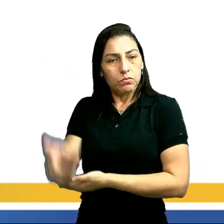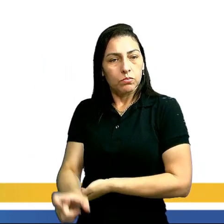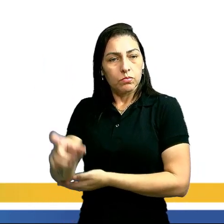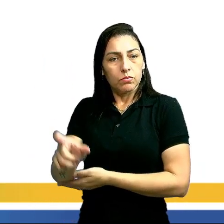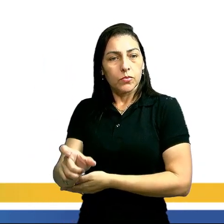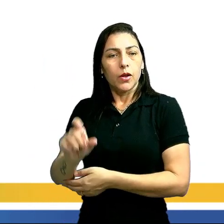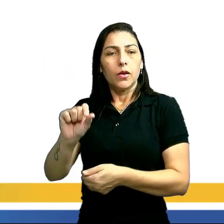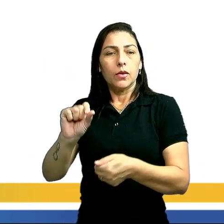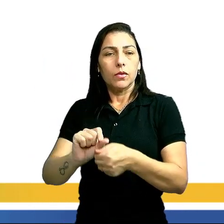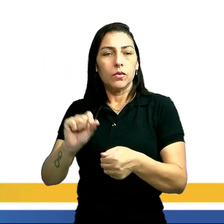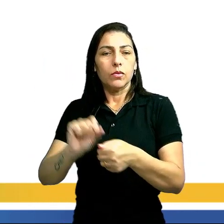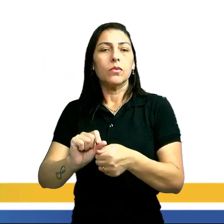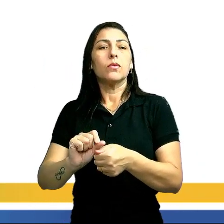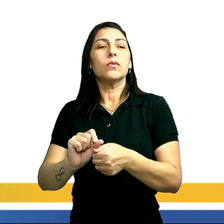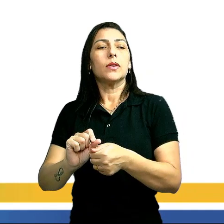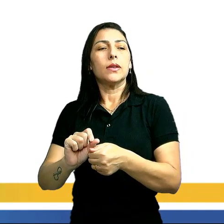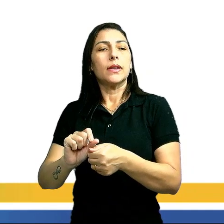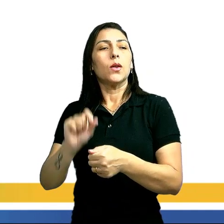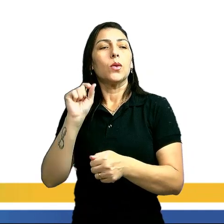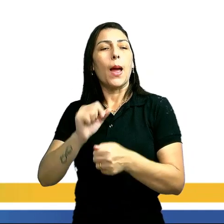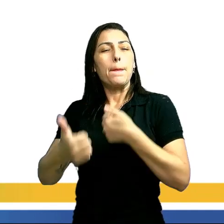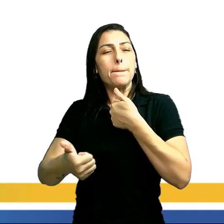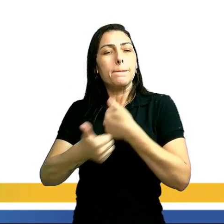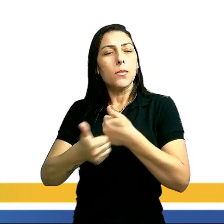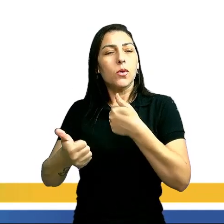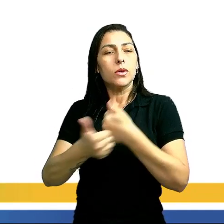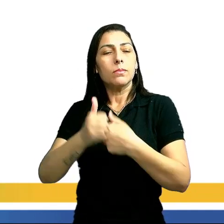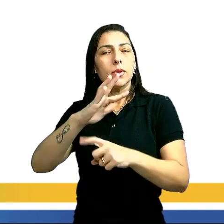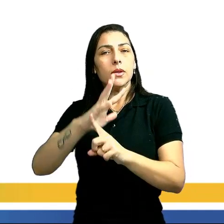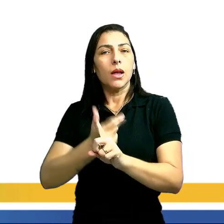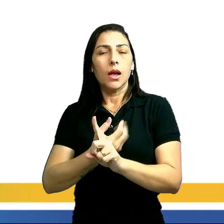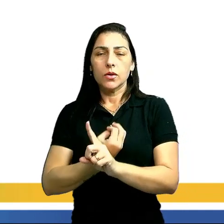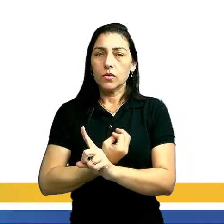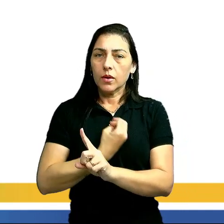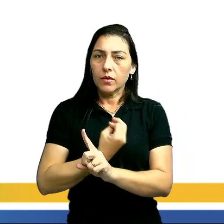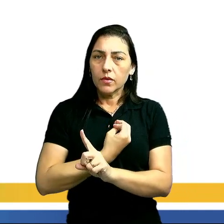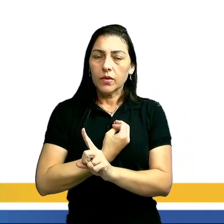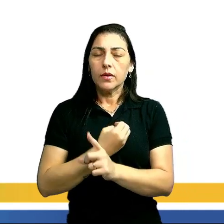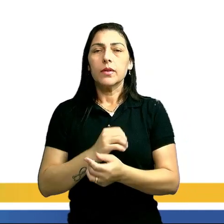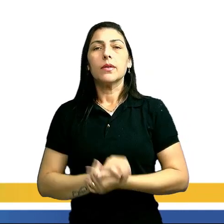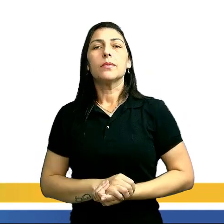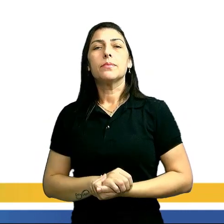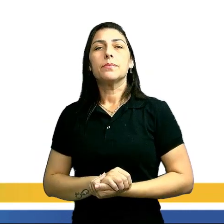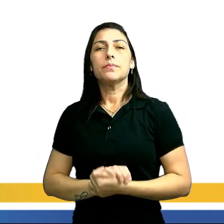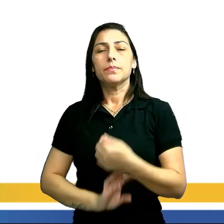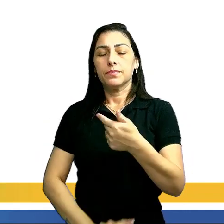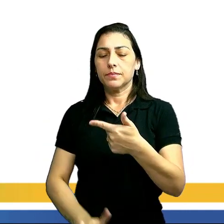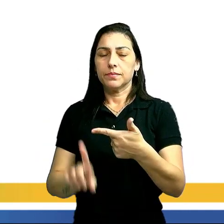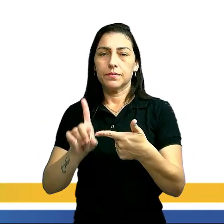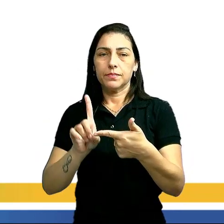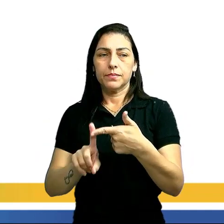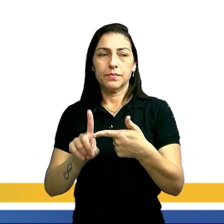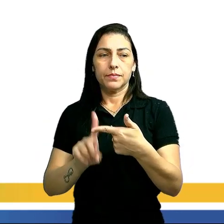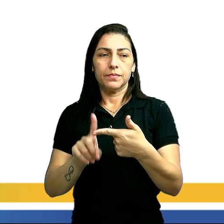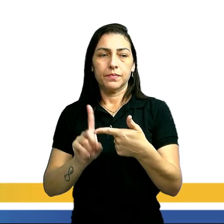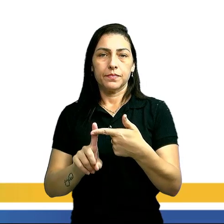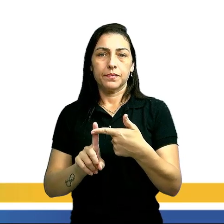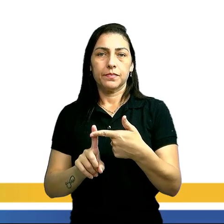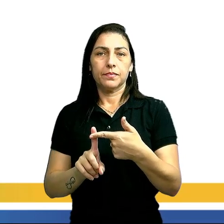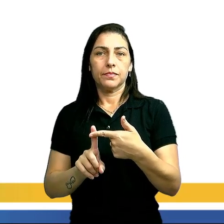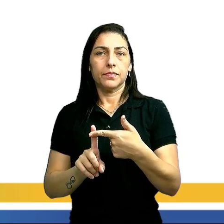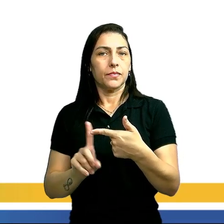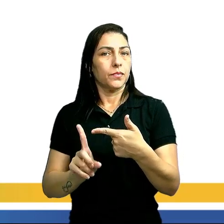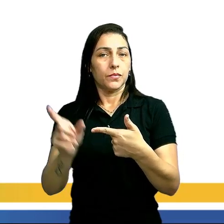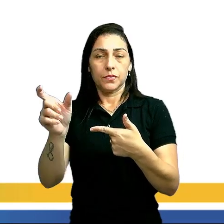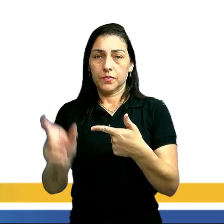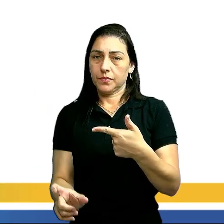participação do escultor na obra, o que determina a proximidade entre a arte e a vida. Então, do escultor